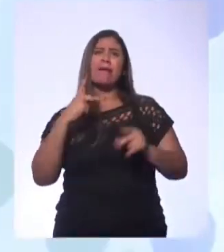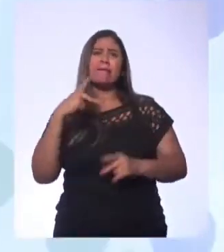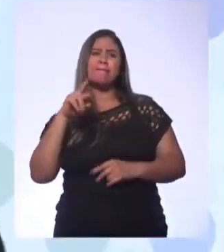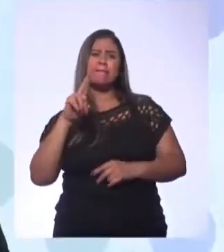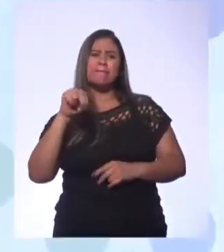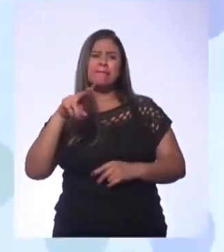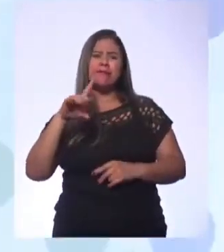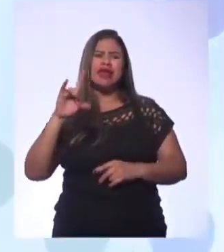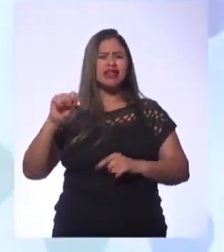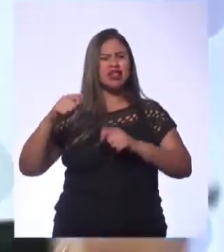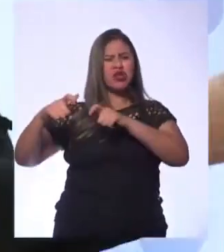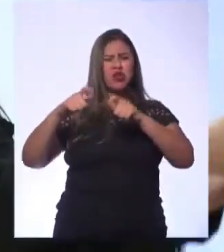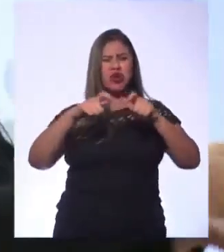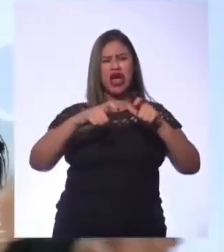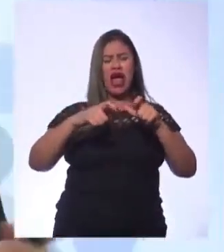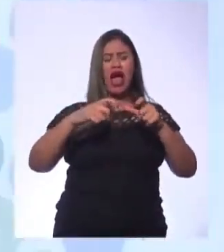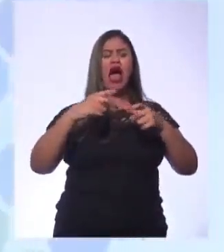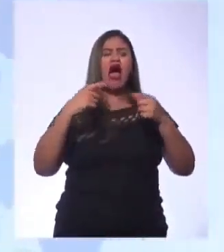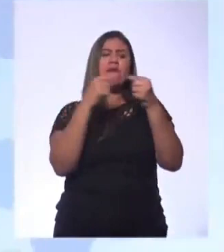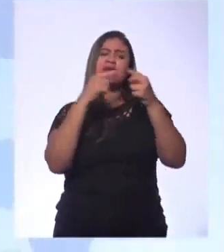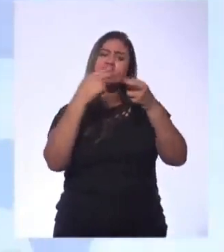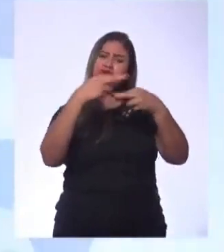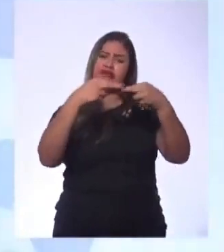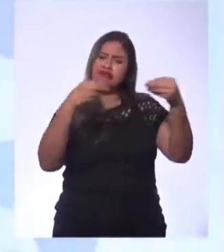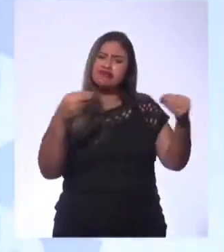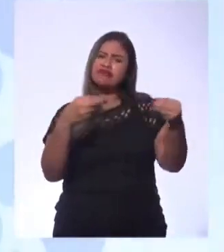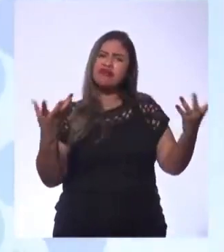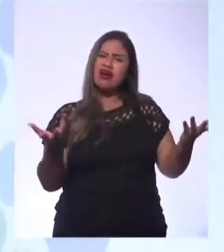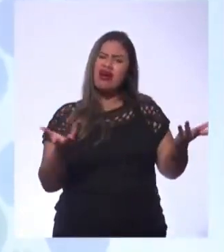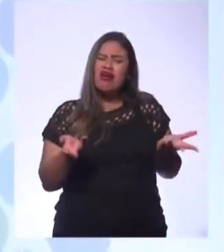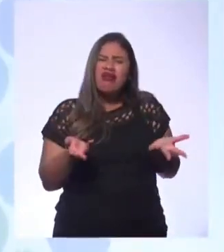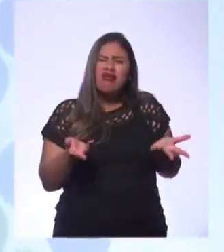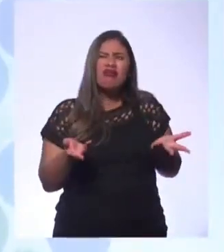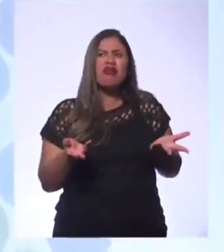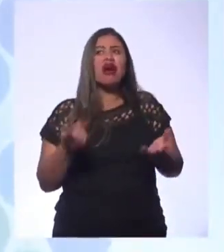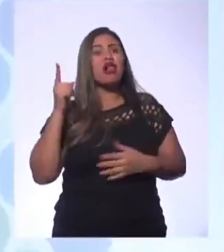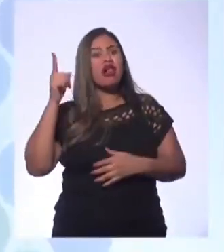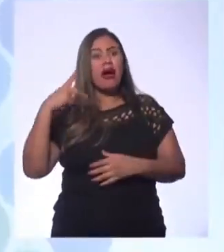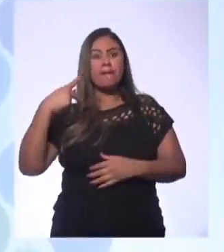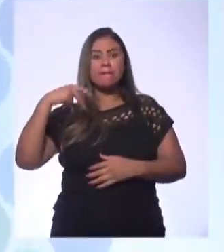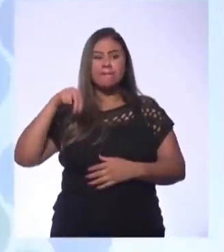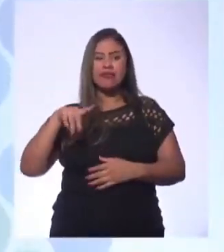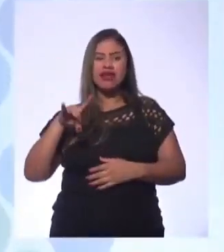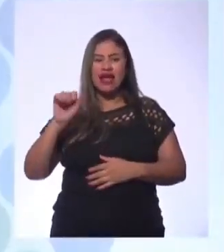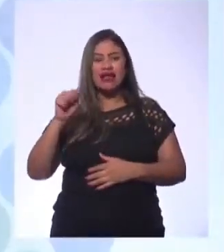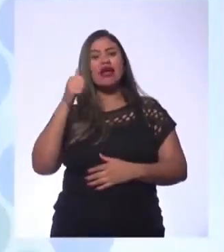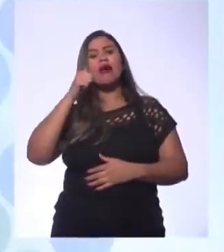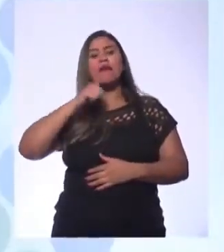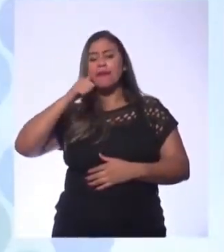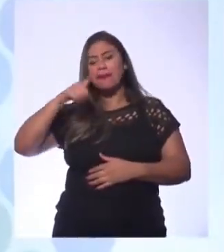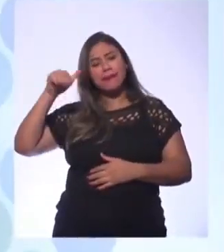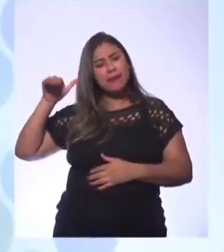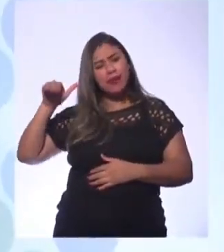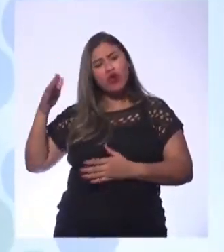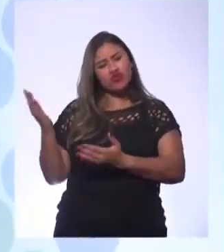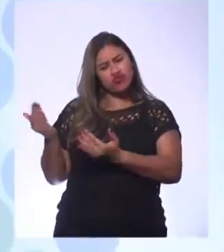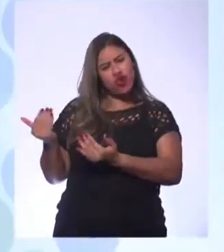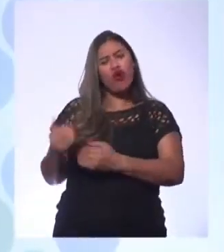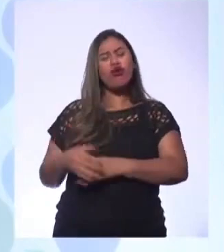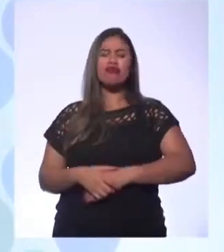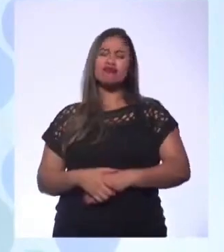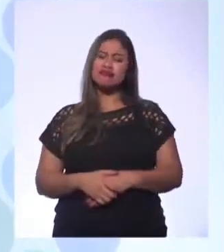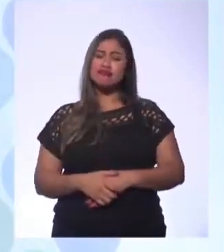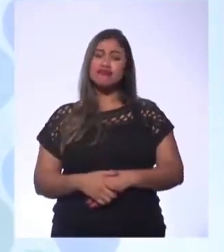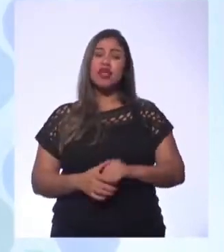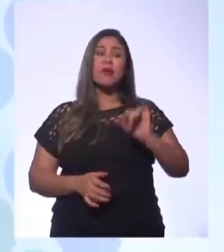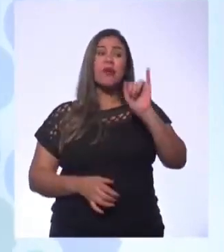presente. Sim, eu não Eu vou lhe dar saberia. uma prenda, vou lhe dar um presente. Não, para nós lá, prenda é uma moça, uma mocinha. Agora, se você chamar, por